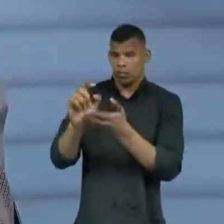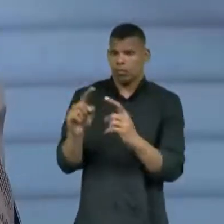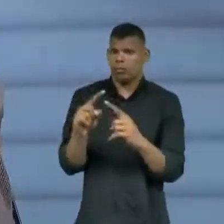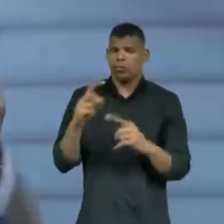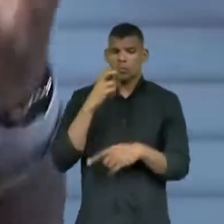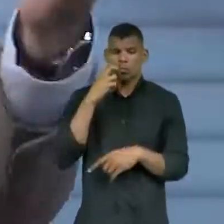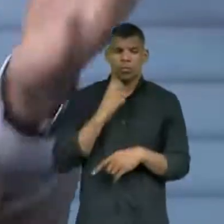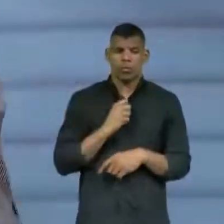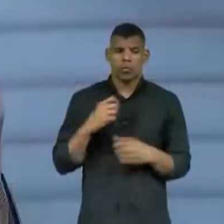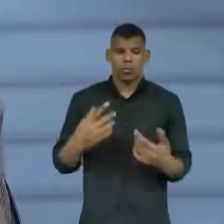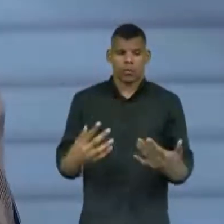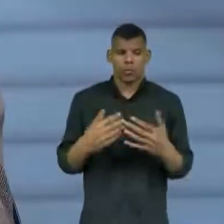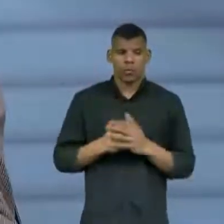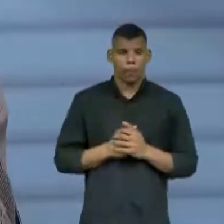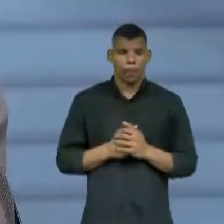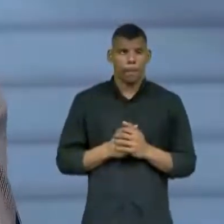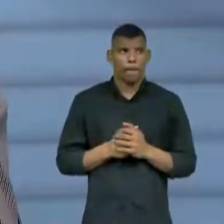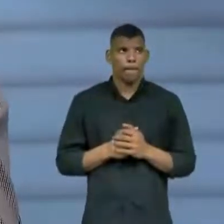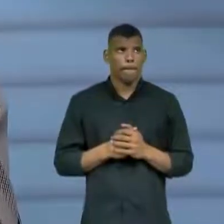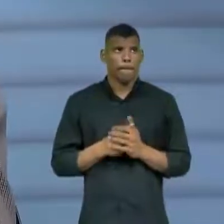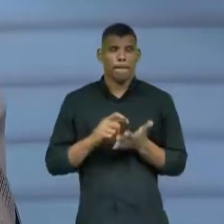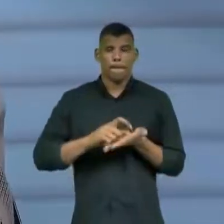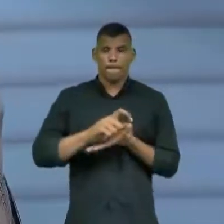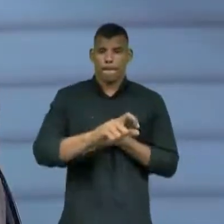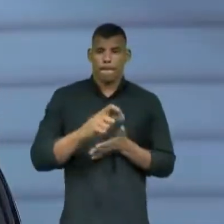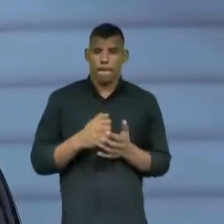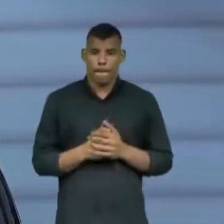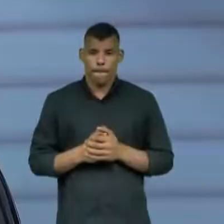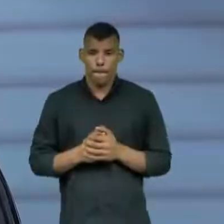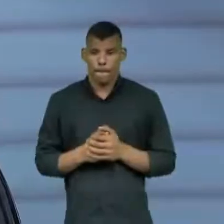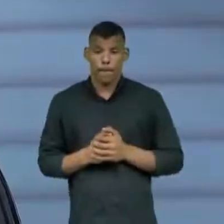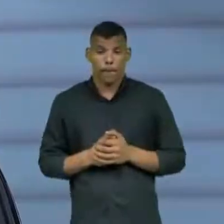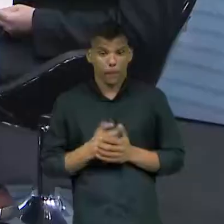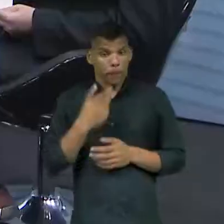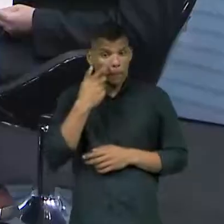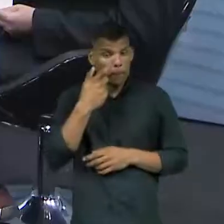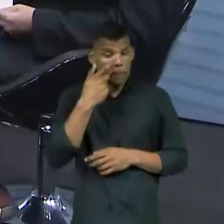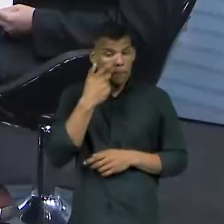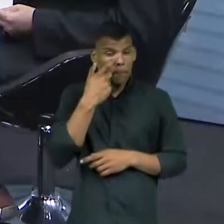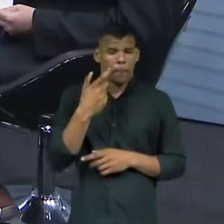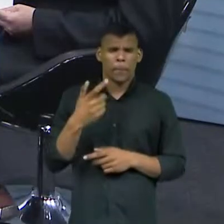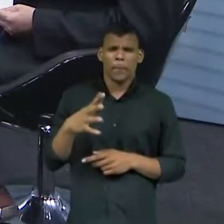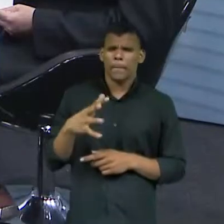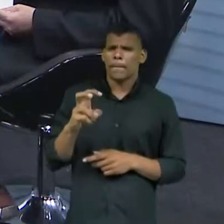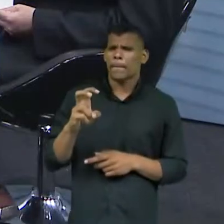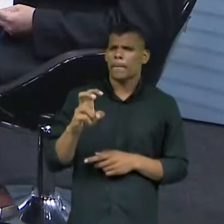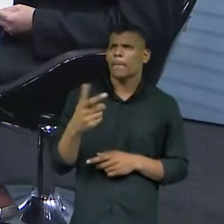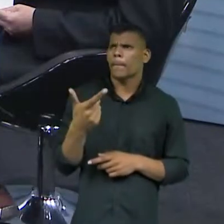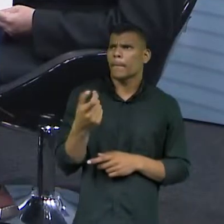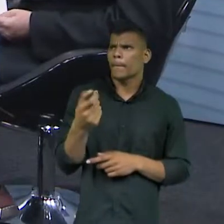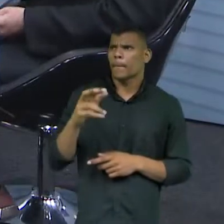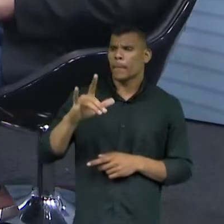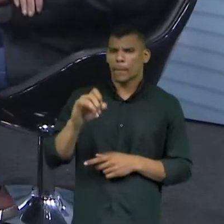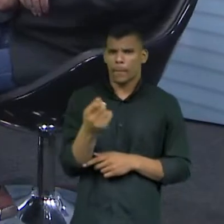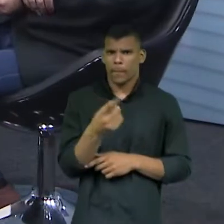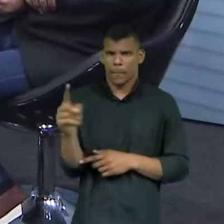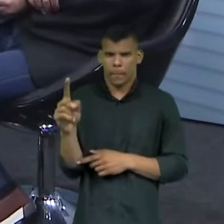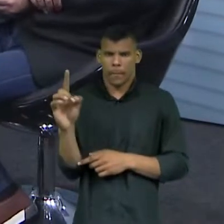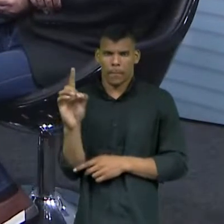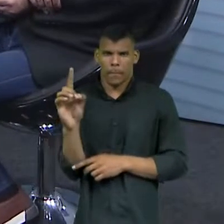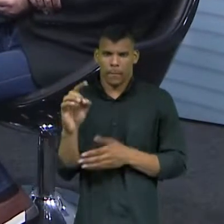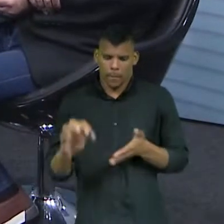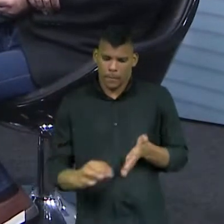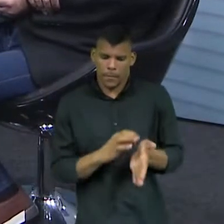gerar de renda ou de investimento, né? Se a gente for olhar, nós temos cerca de 20 bilhões de dólares de memorando de entendimento